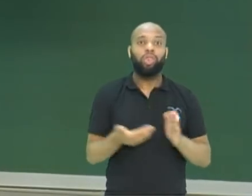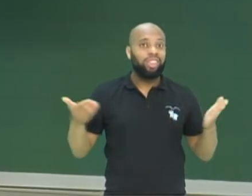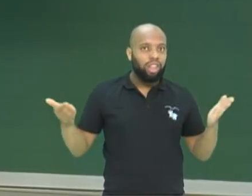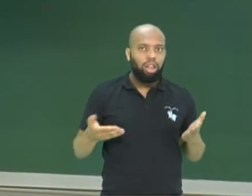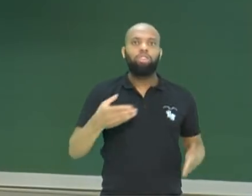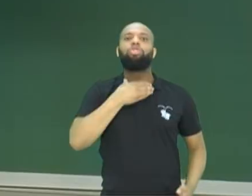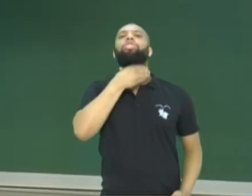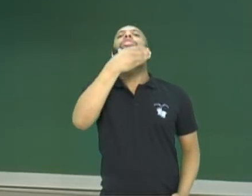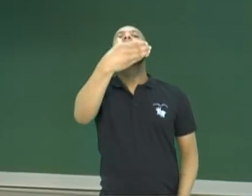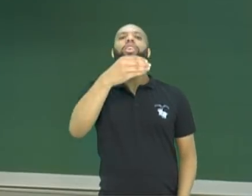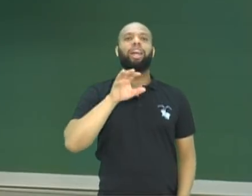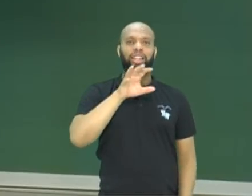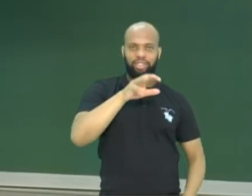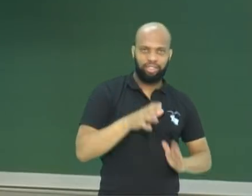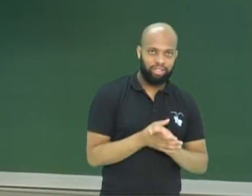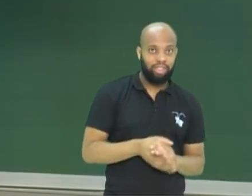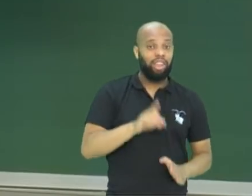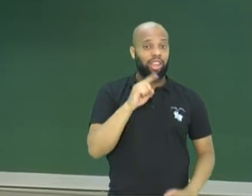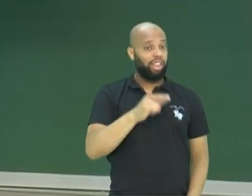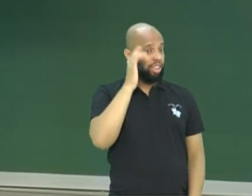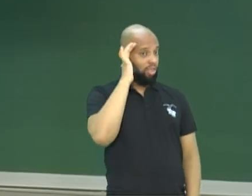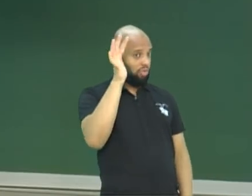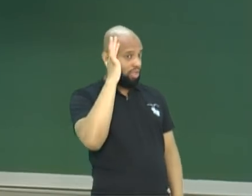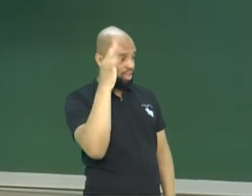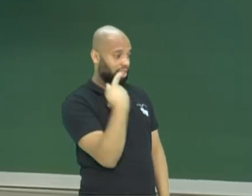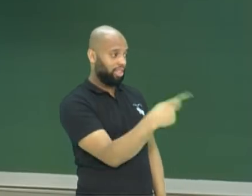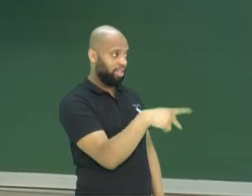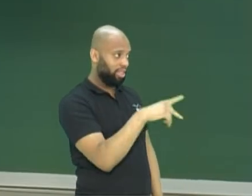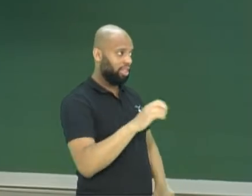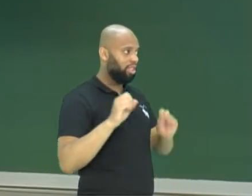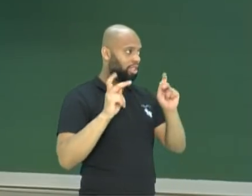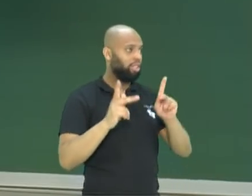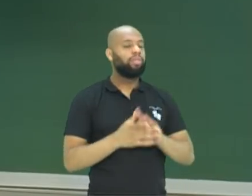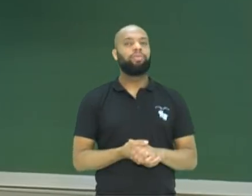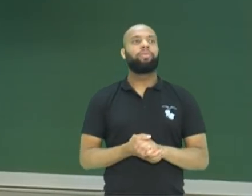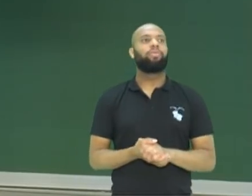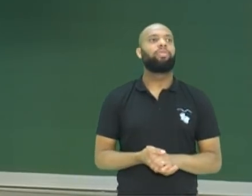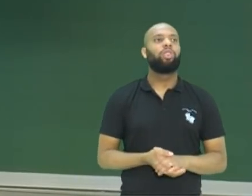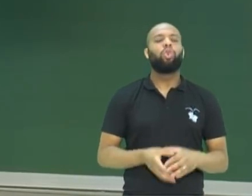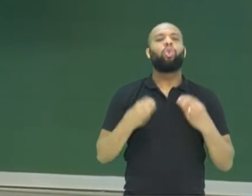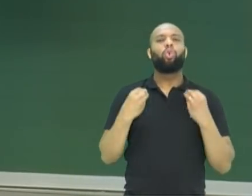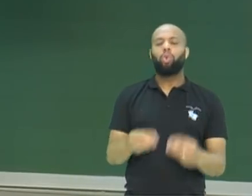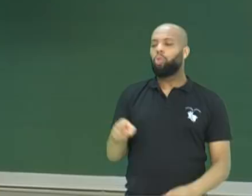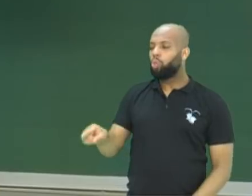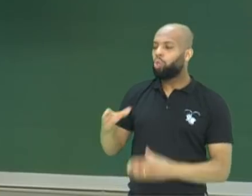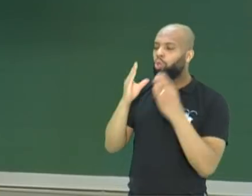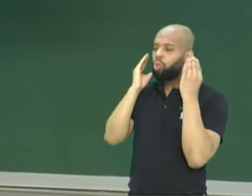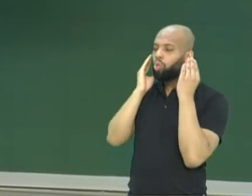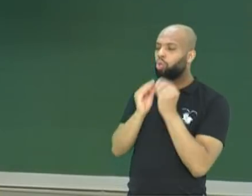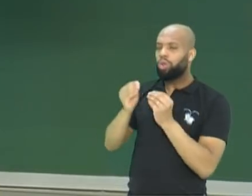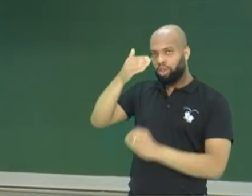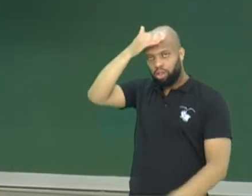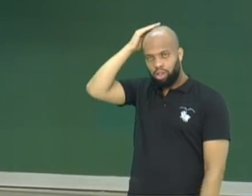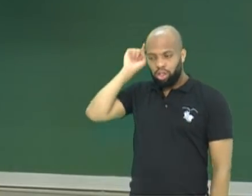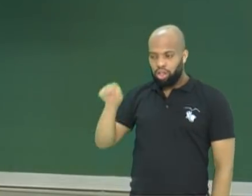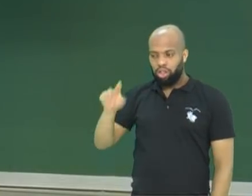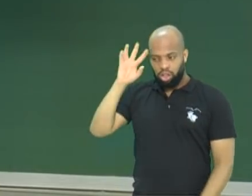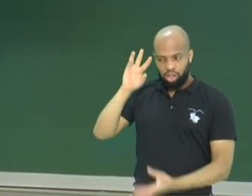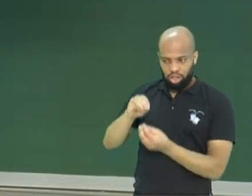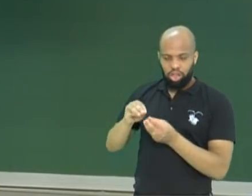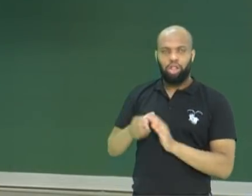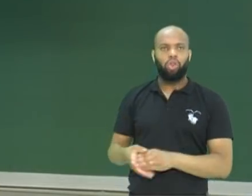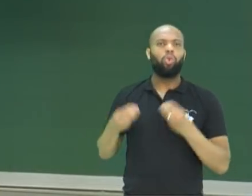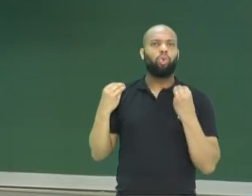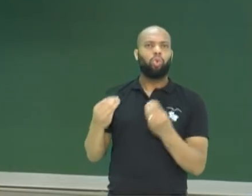longo. Essa é a teoria do Lamarck, tá certo? Como que o Darwin entendia isso? Como foi